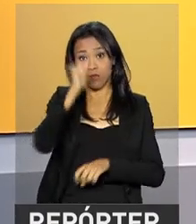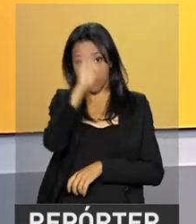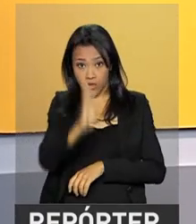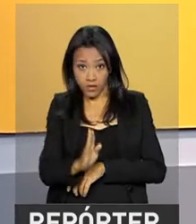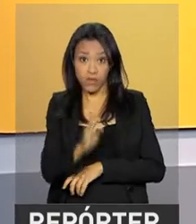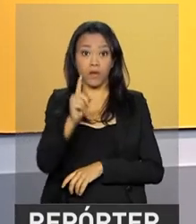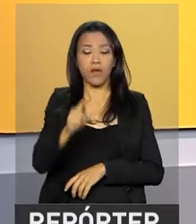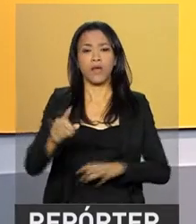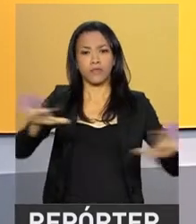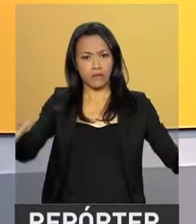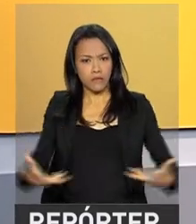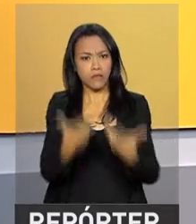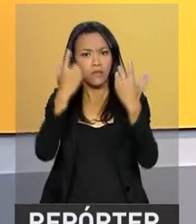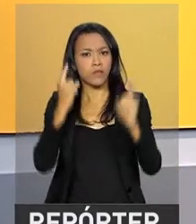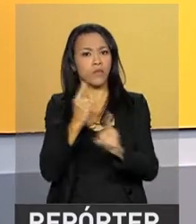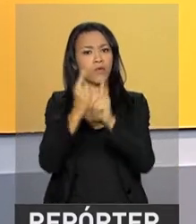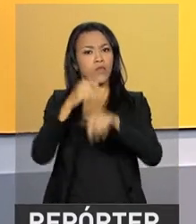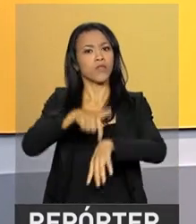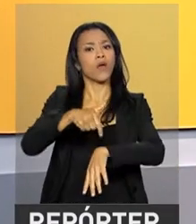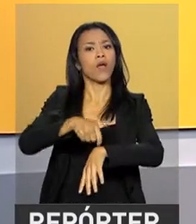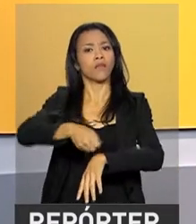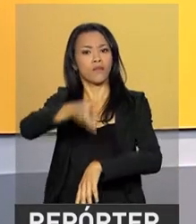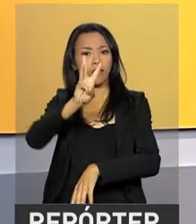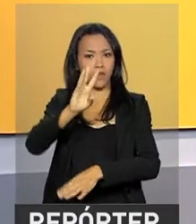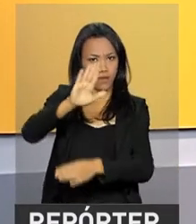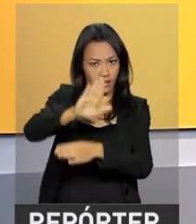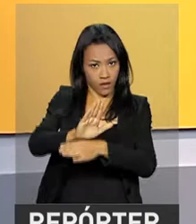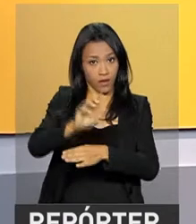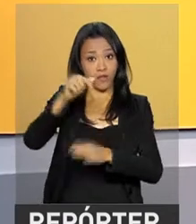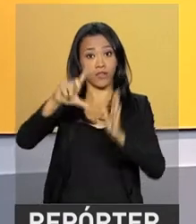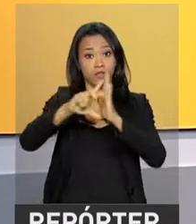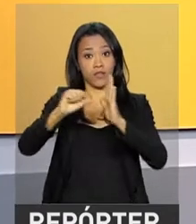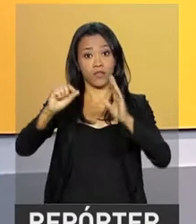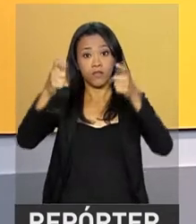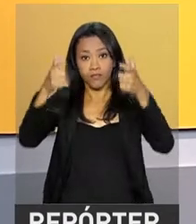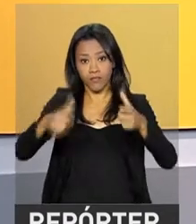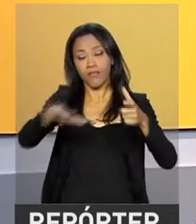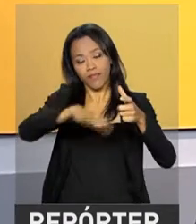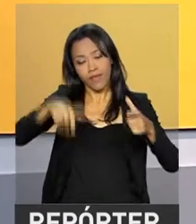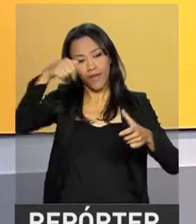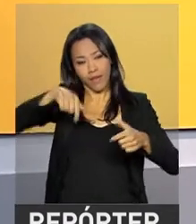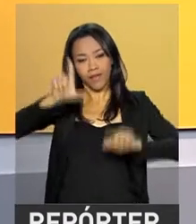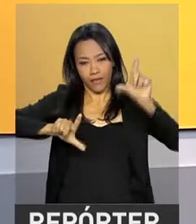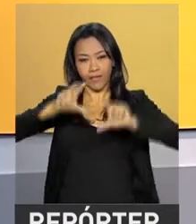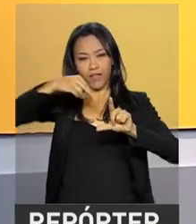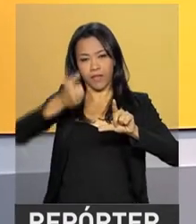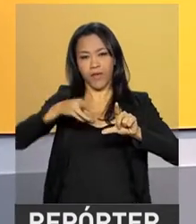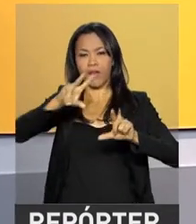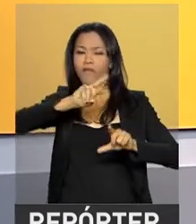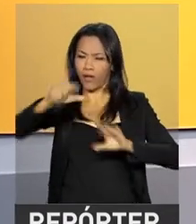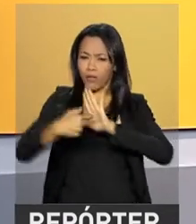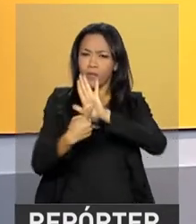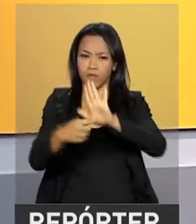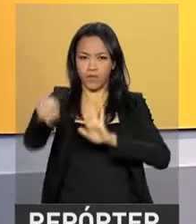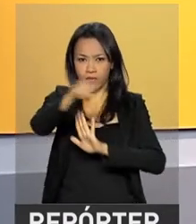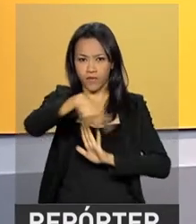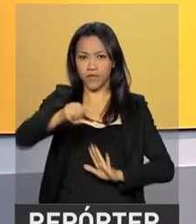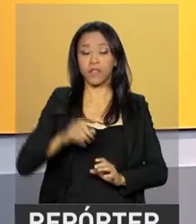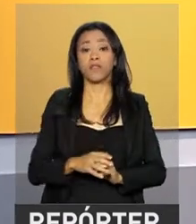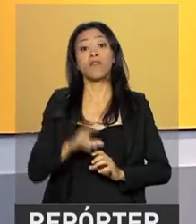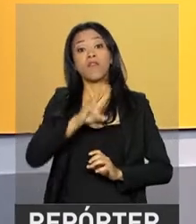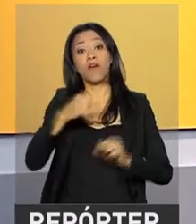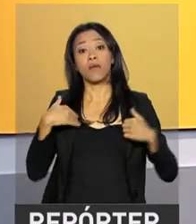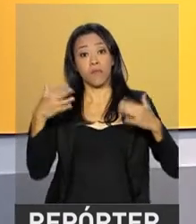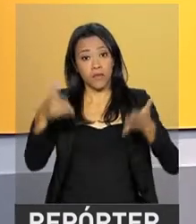cerimônia será a partir das três da tarde no palácio do planalto ea nbr vai transmitir ao vivo o evento vão participar do